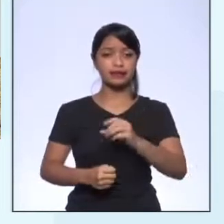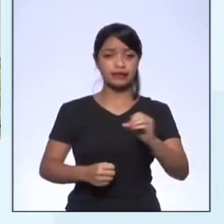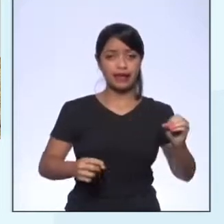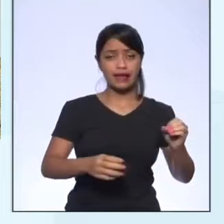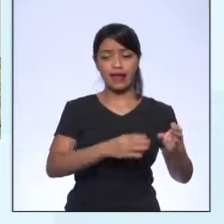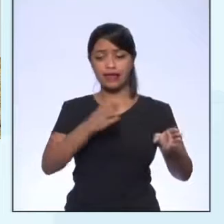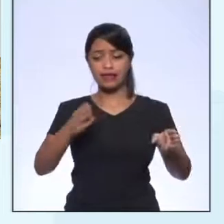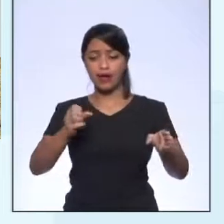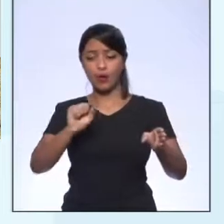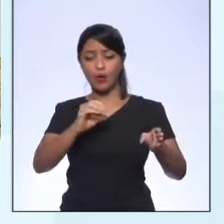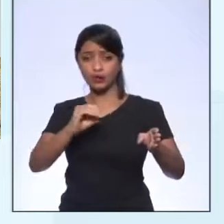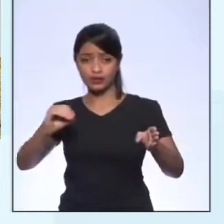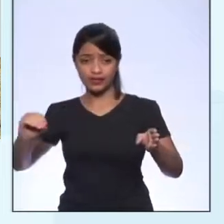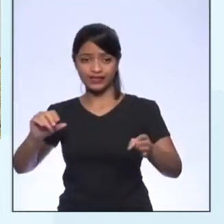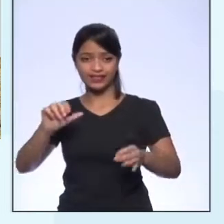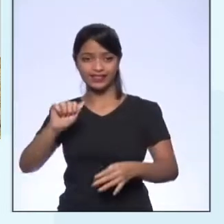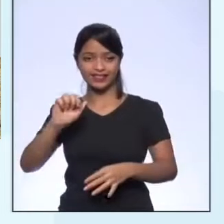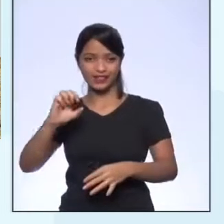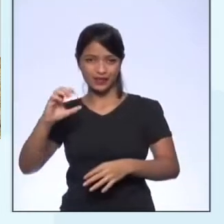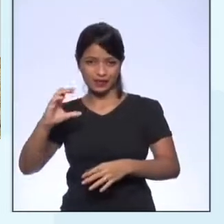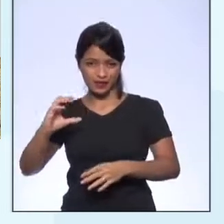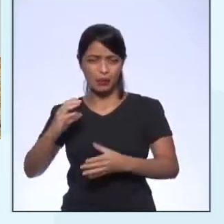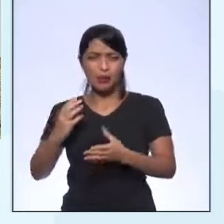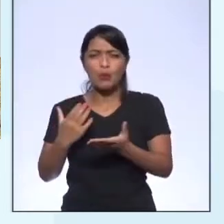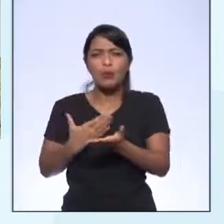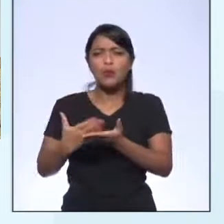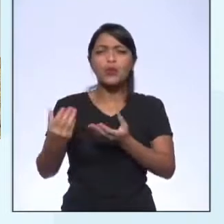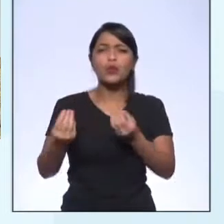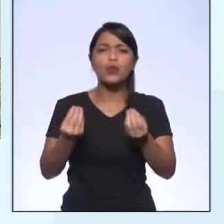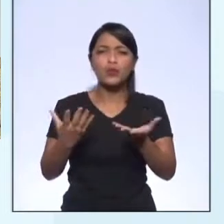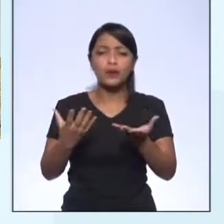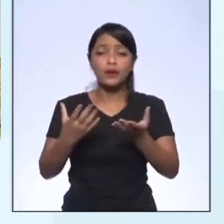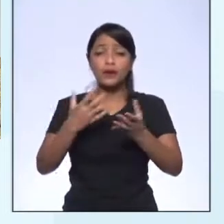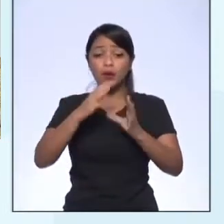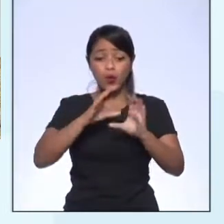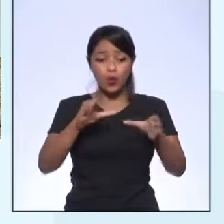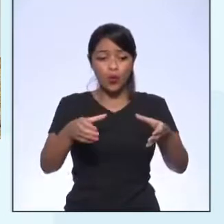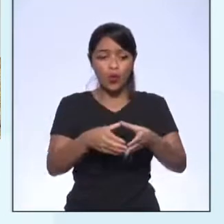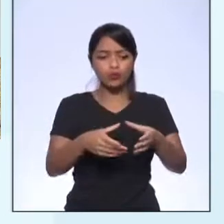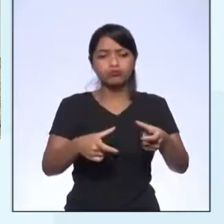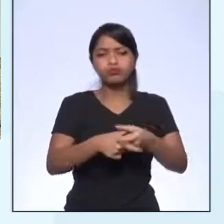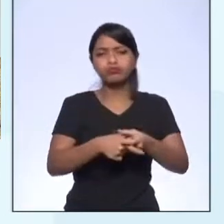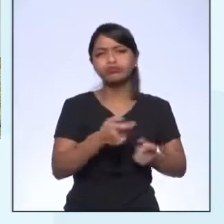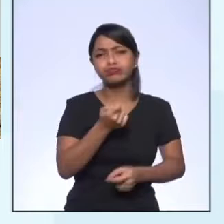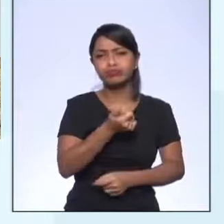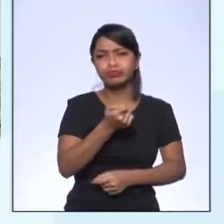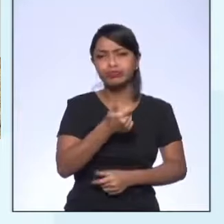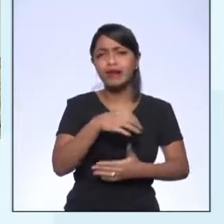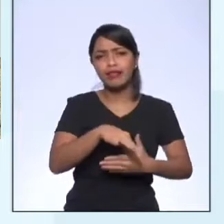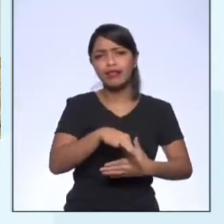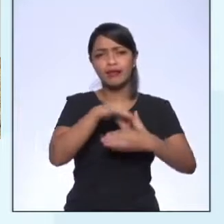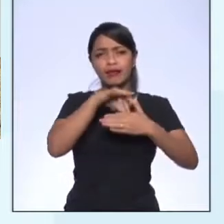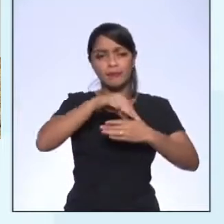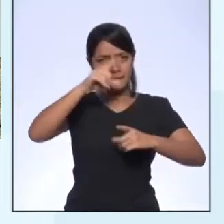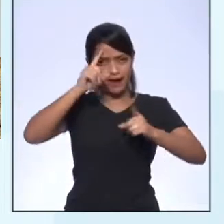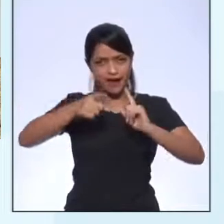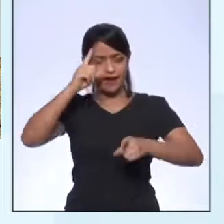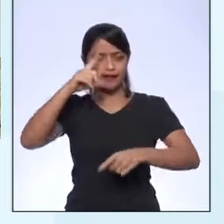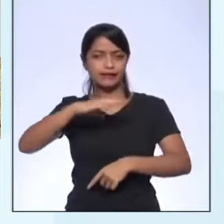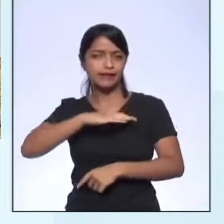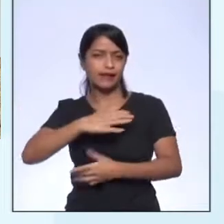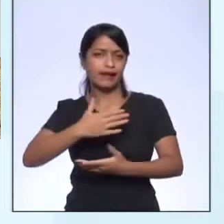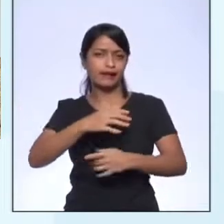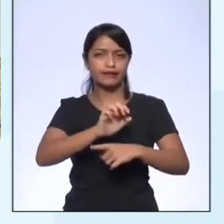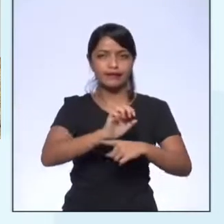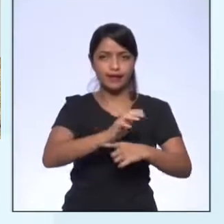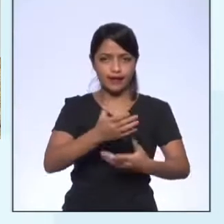pequenos grupos de pessoas começaram a compartilhar o poder dominante em várias cidades-estados